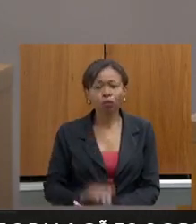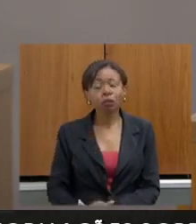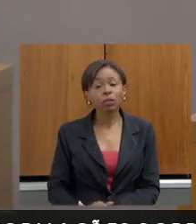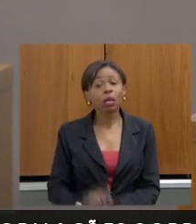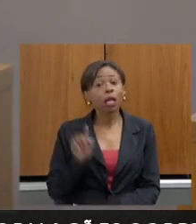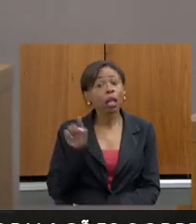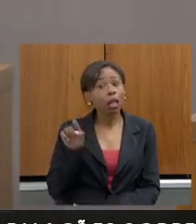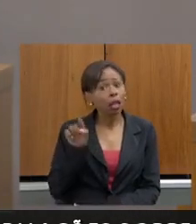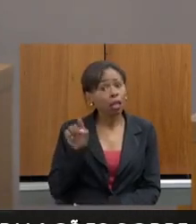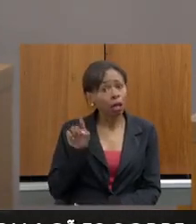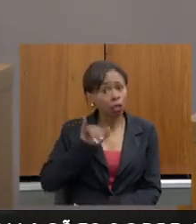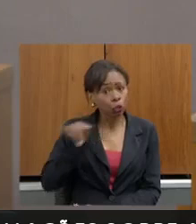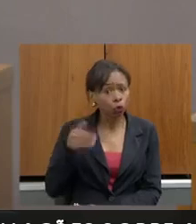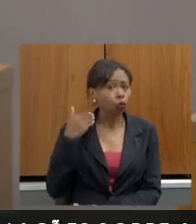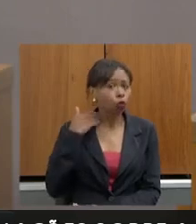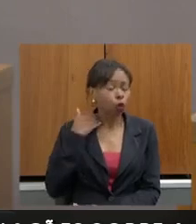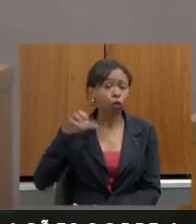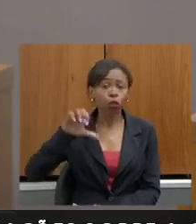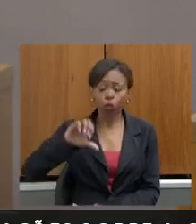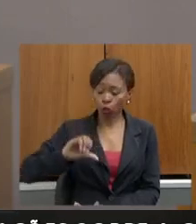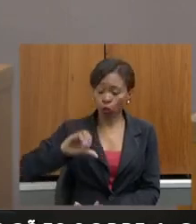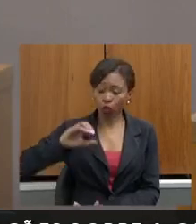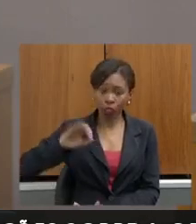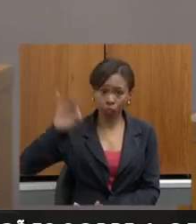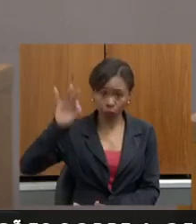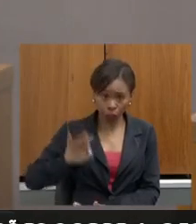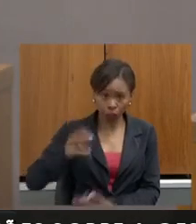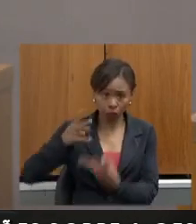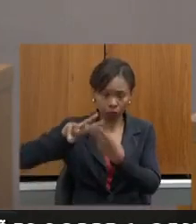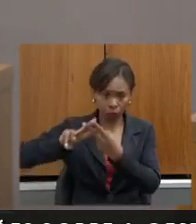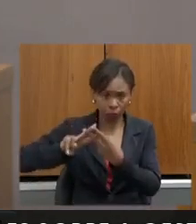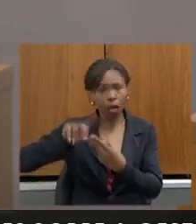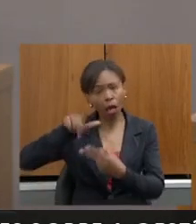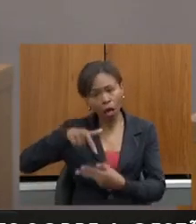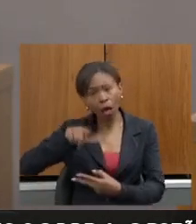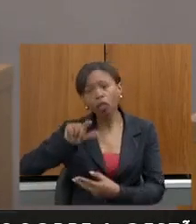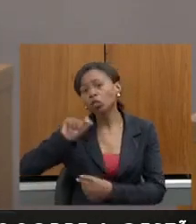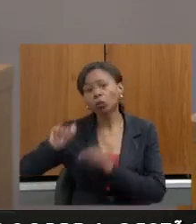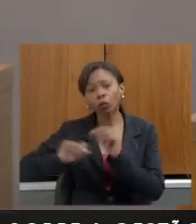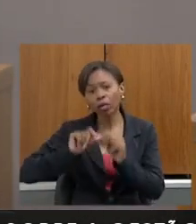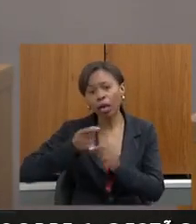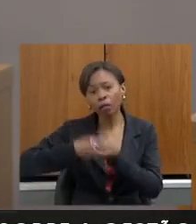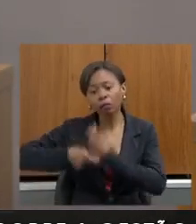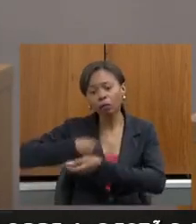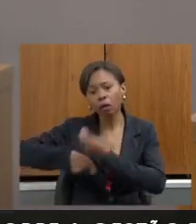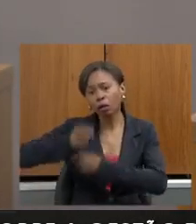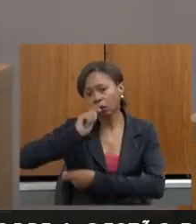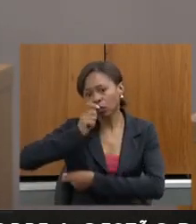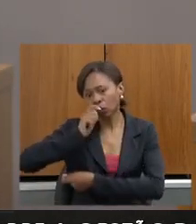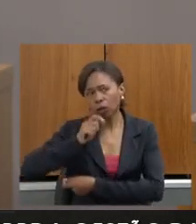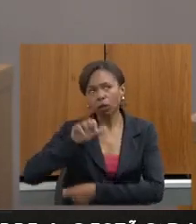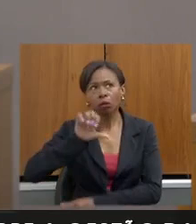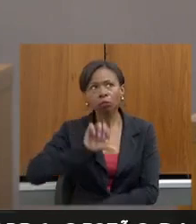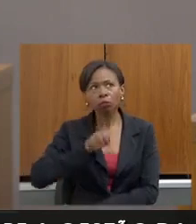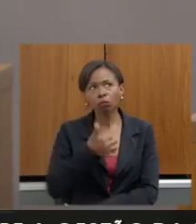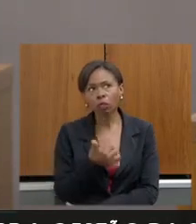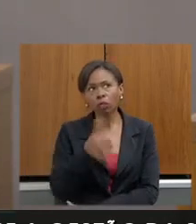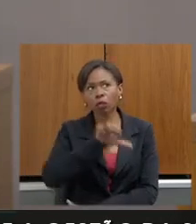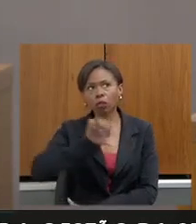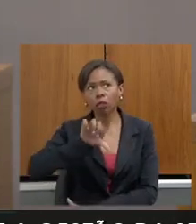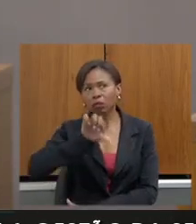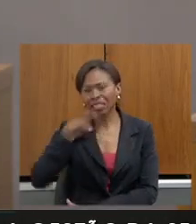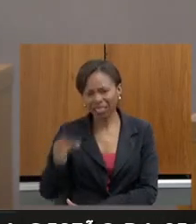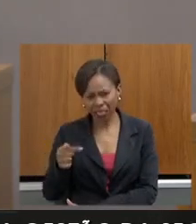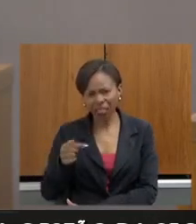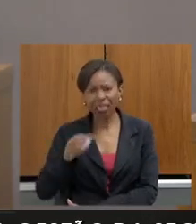com a polícia civil era do tráfico de drogas tô falando de 1997 aí já é 1997 a